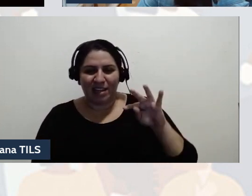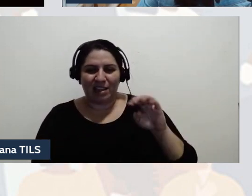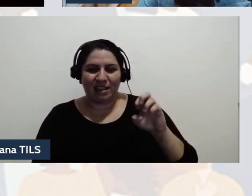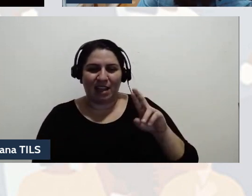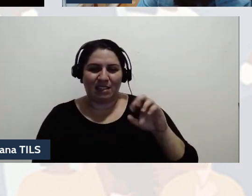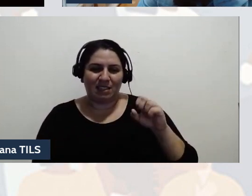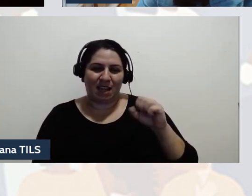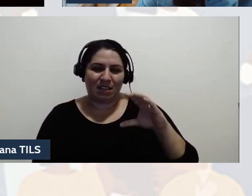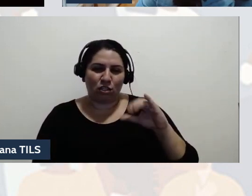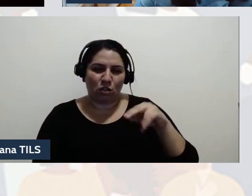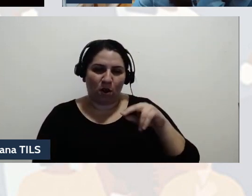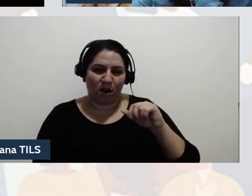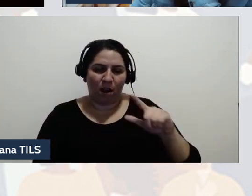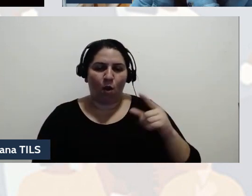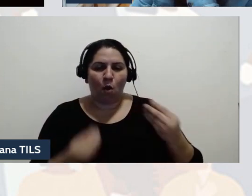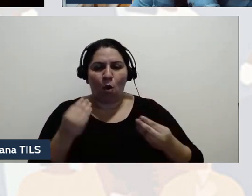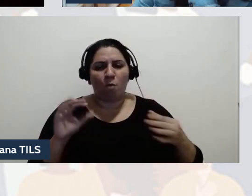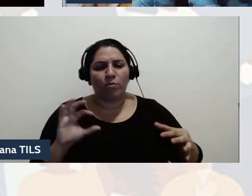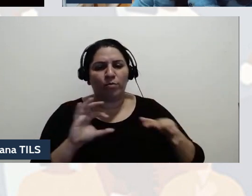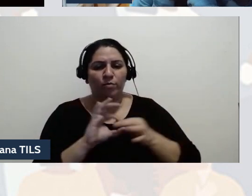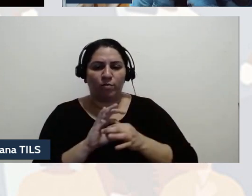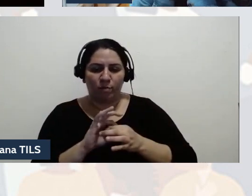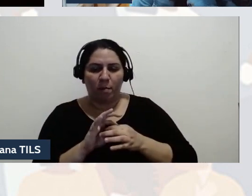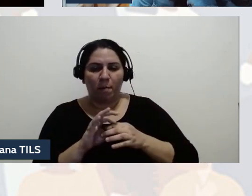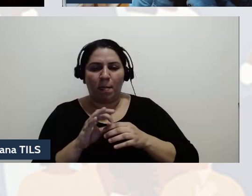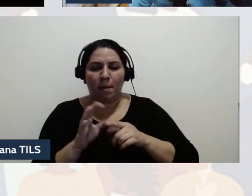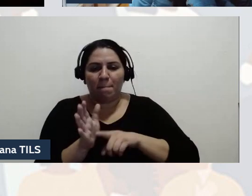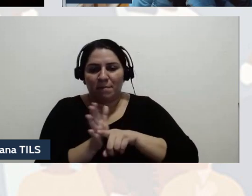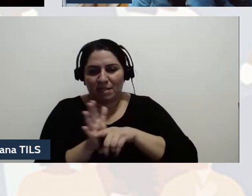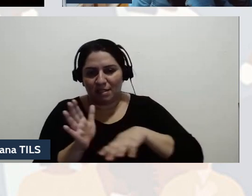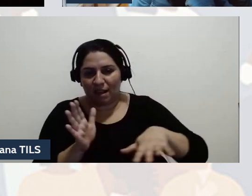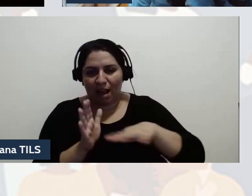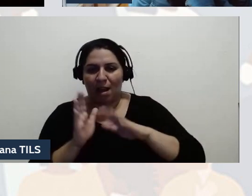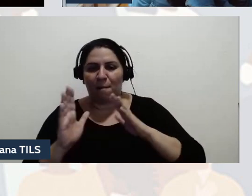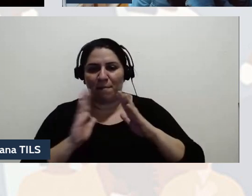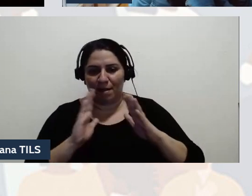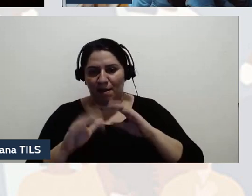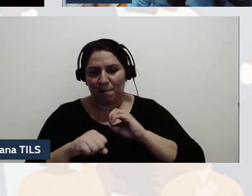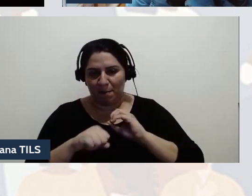pandemia. Ela também traz uma outra pergunta,